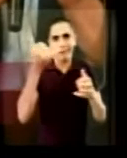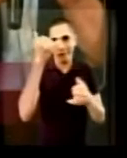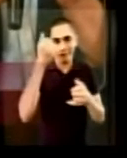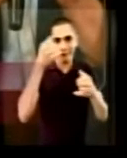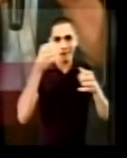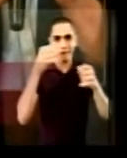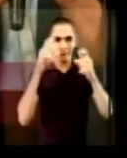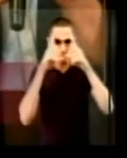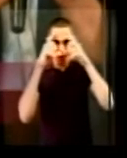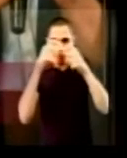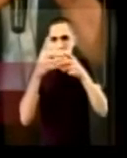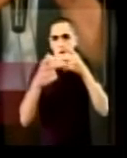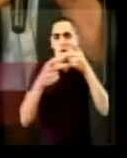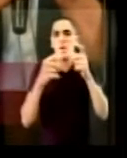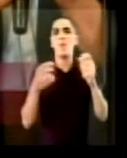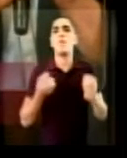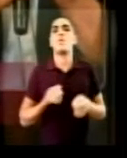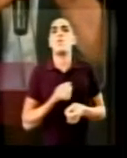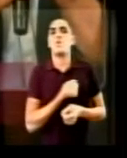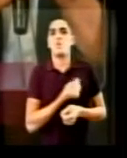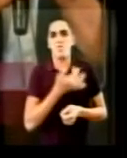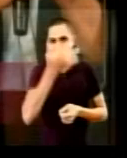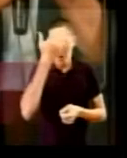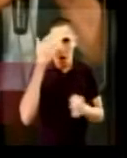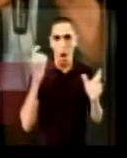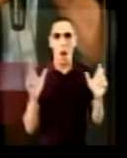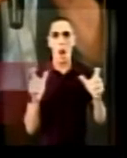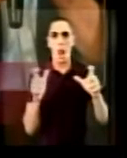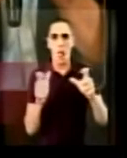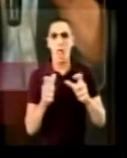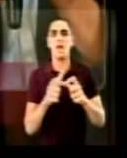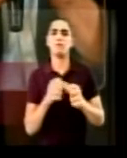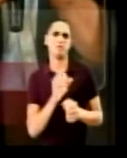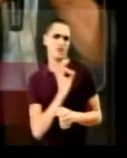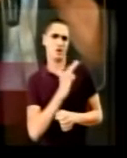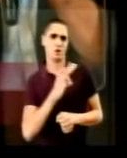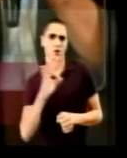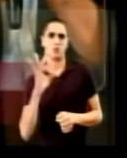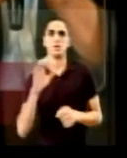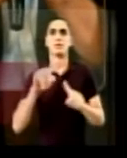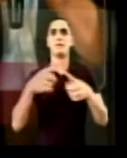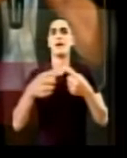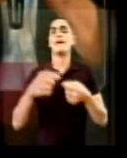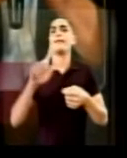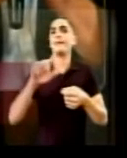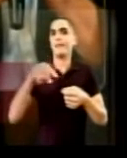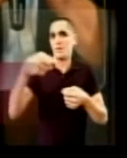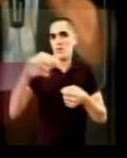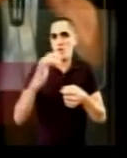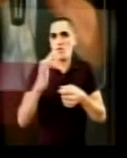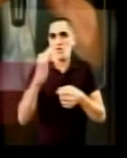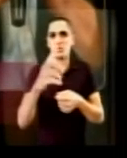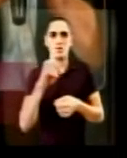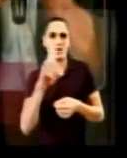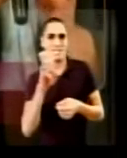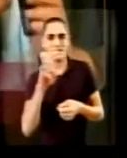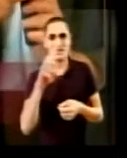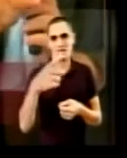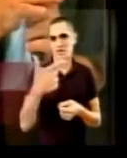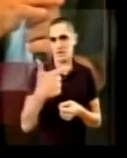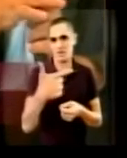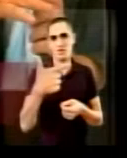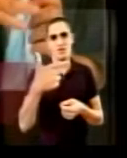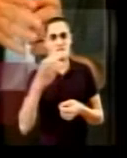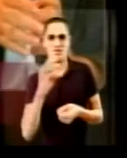estamos ótimos. Tá bom, nós vamos ver o reflexo disso daqui 20, 30 dias. Da mesma